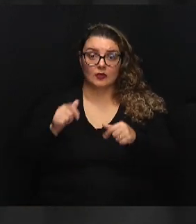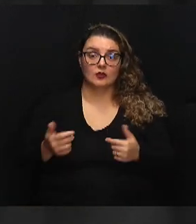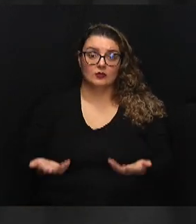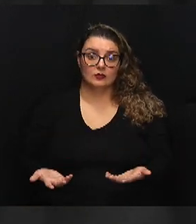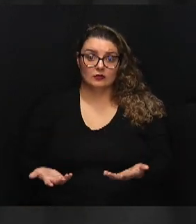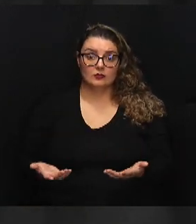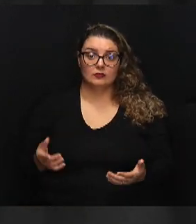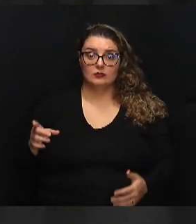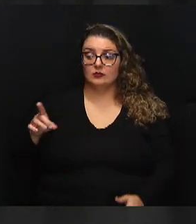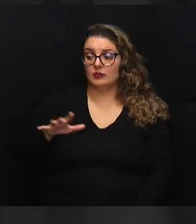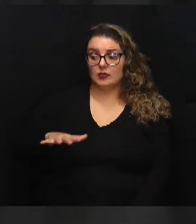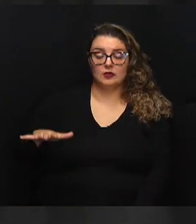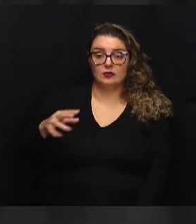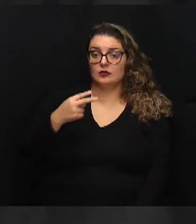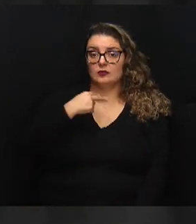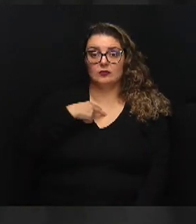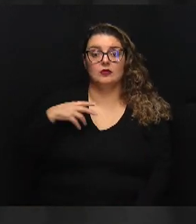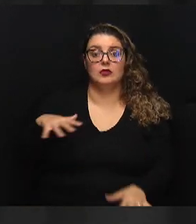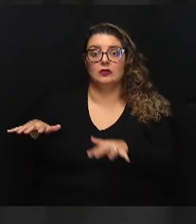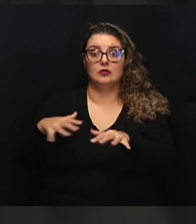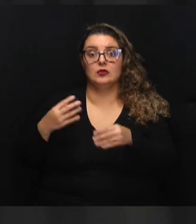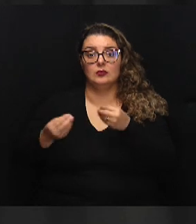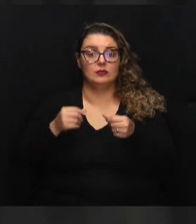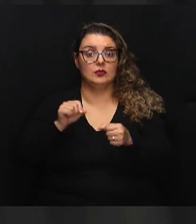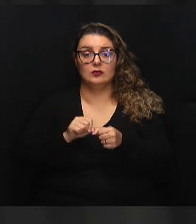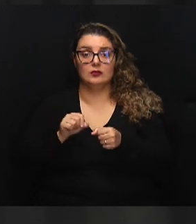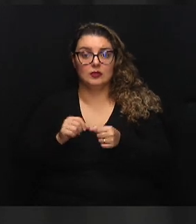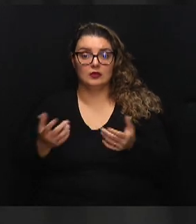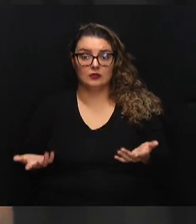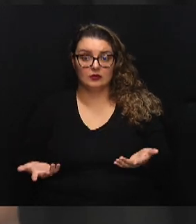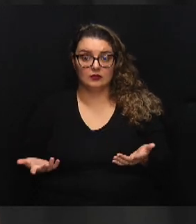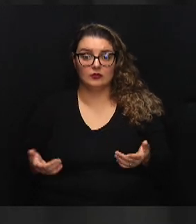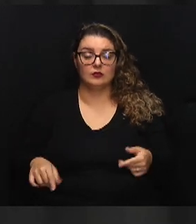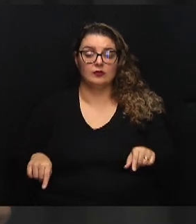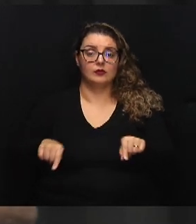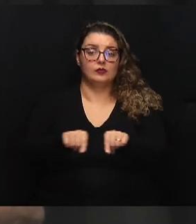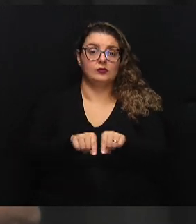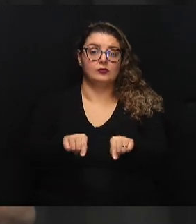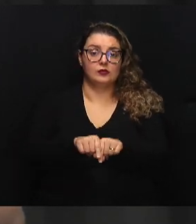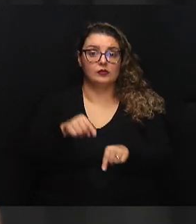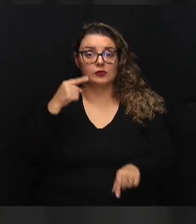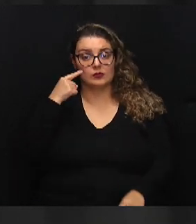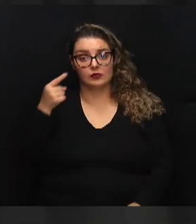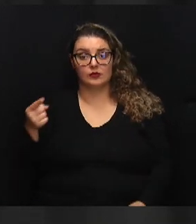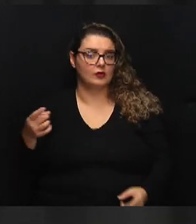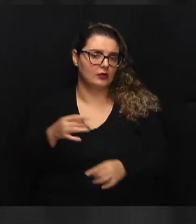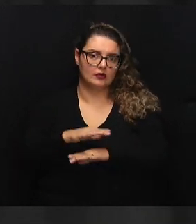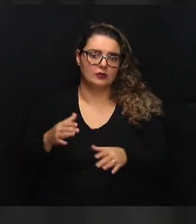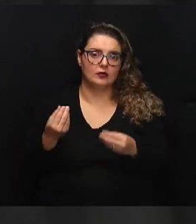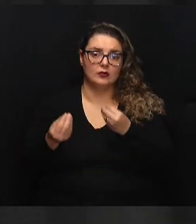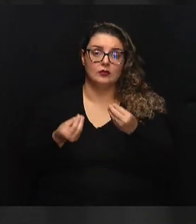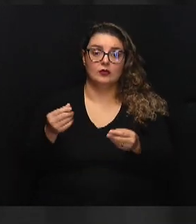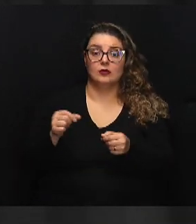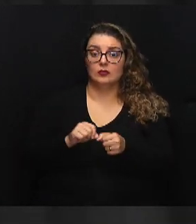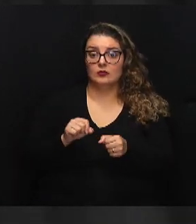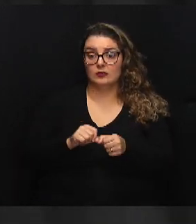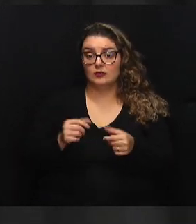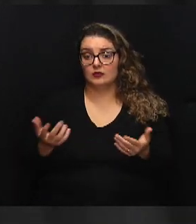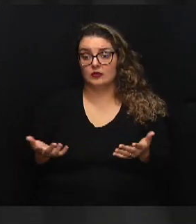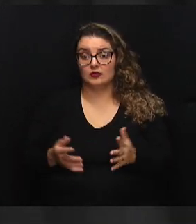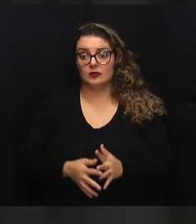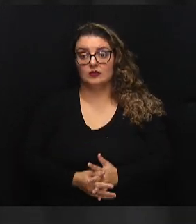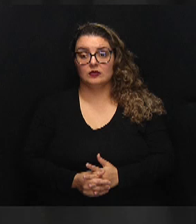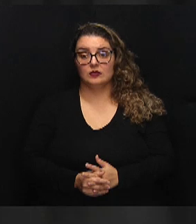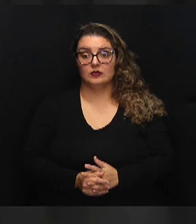no distrito não se pode mexer, como é que você faz? Sim. Mas aí também já essa ideia já morreu, porque como é que você vai fazer? Como é que